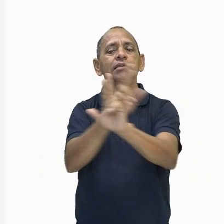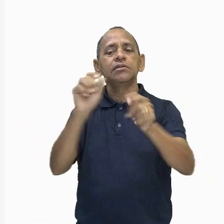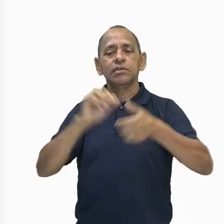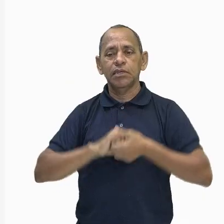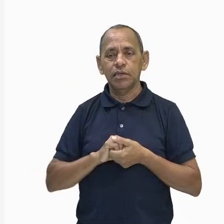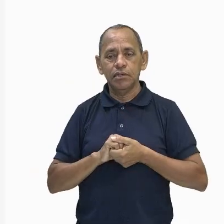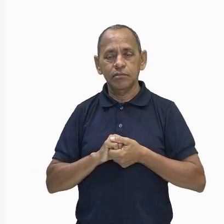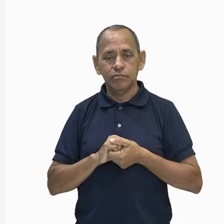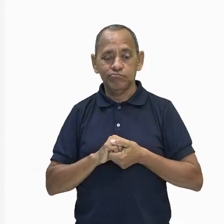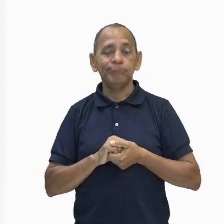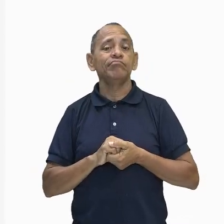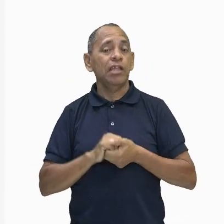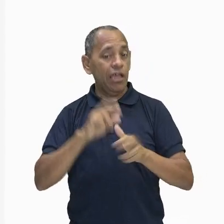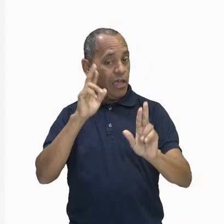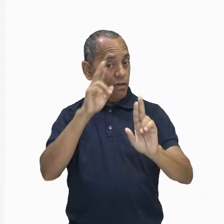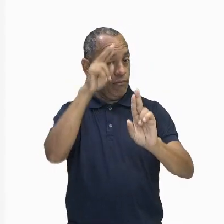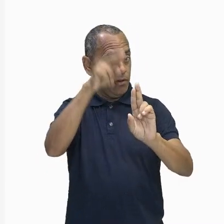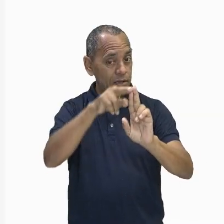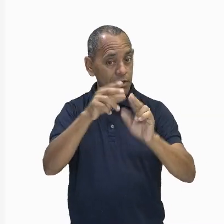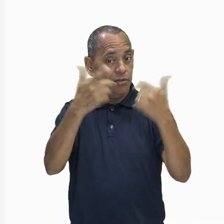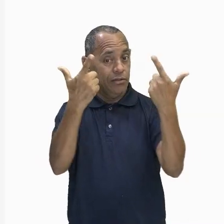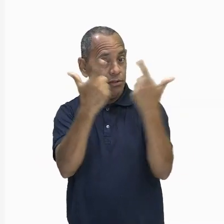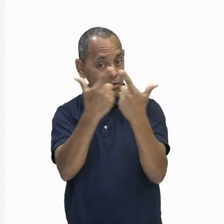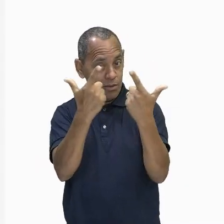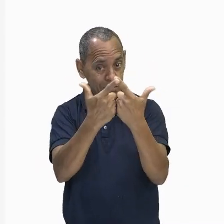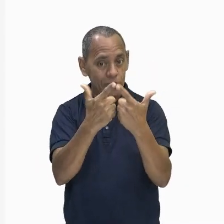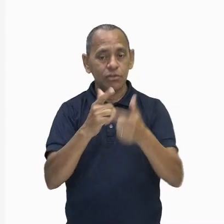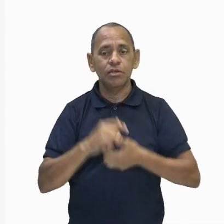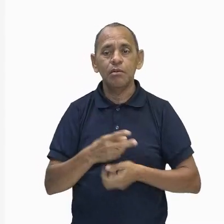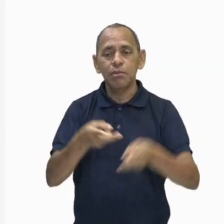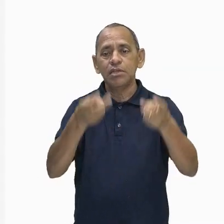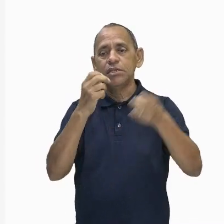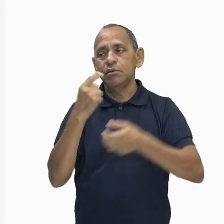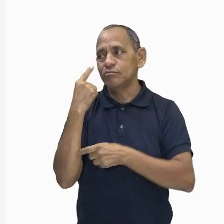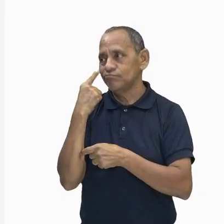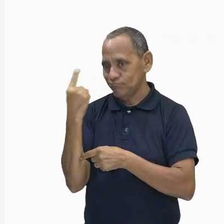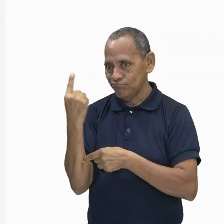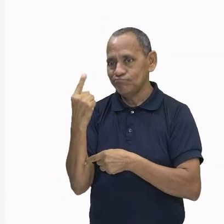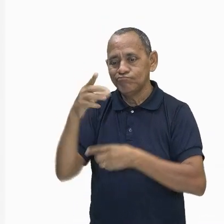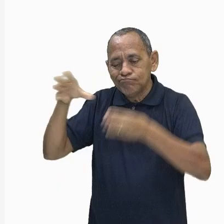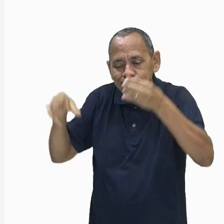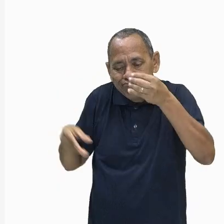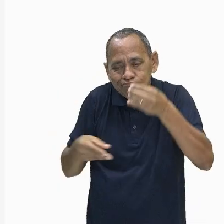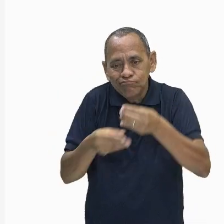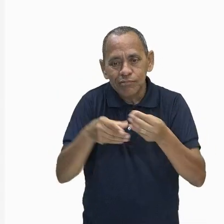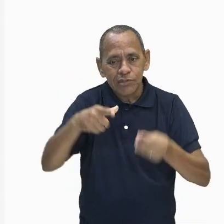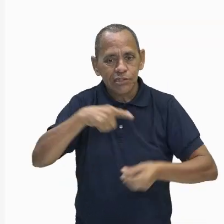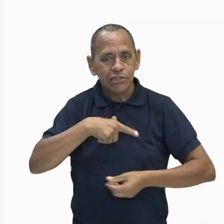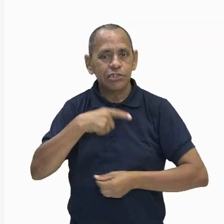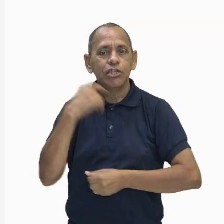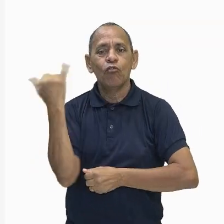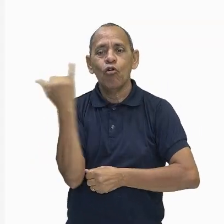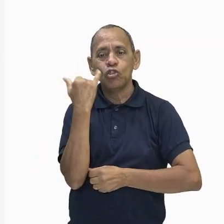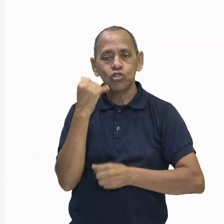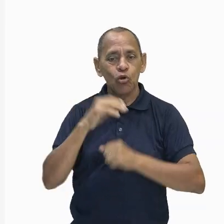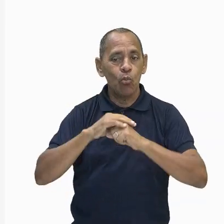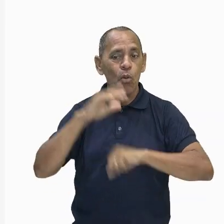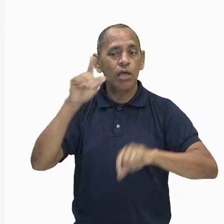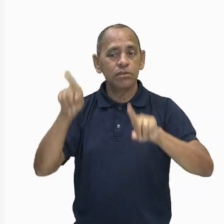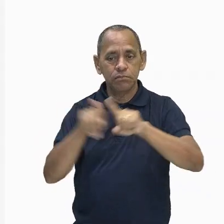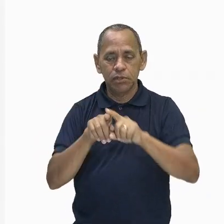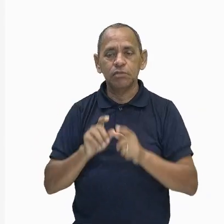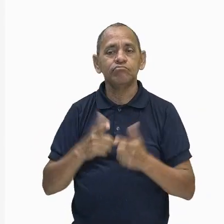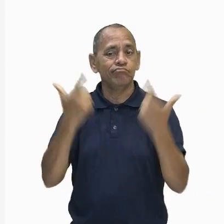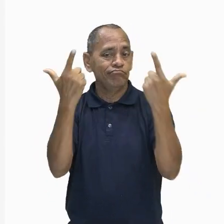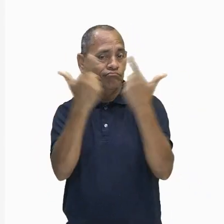ao Teatro Amazonas. E perceba que aqui ele acrescenta uma informação a mais sobre o Teatro